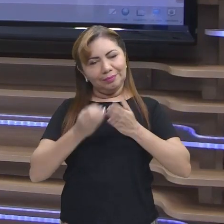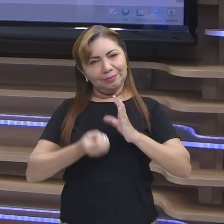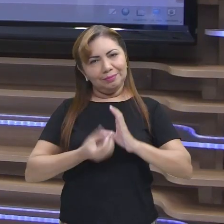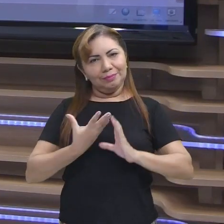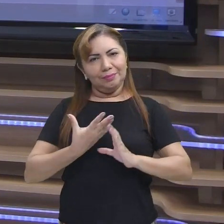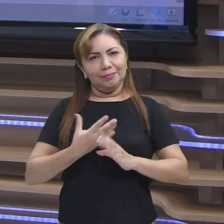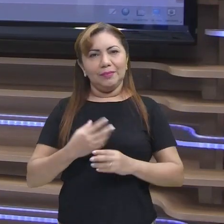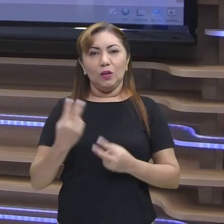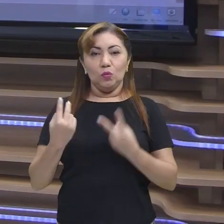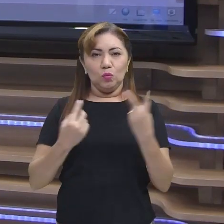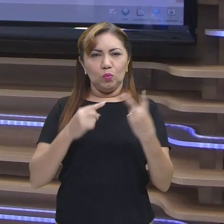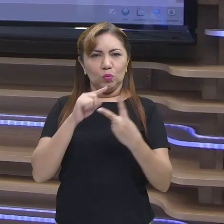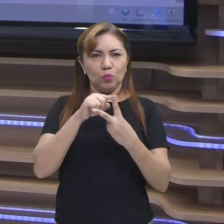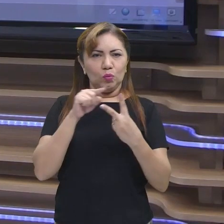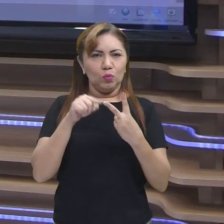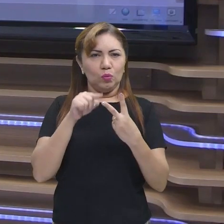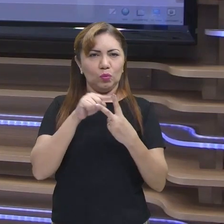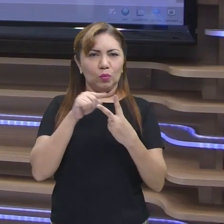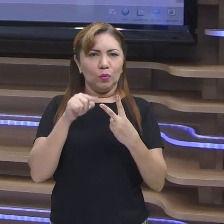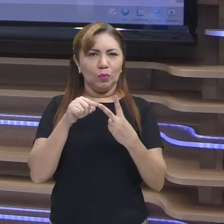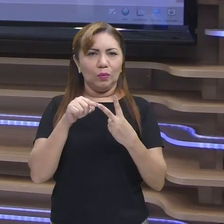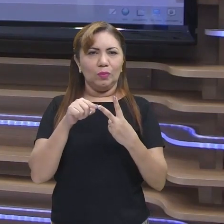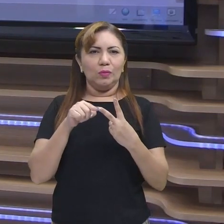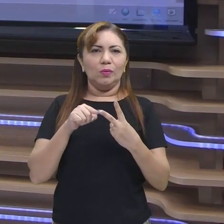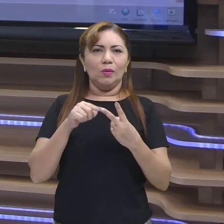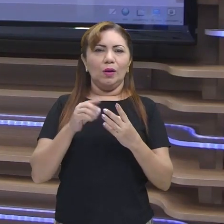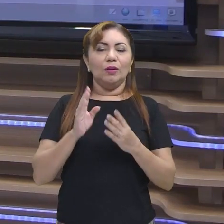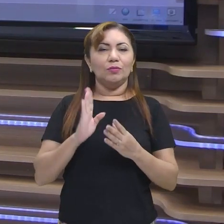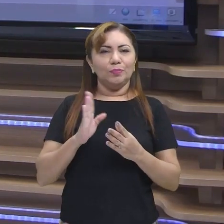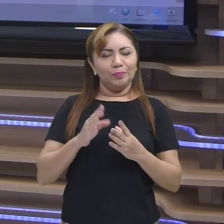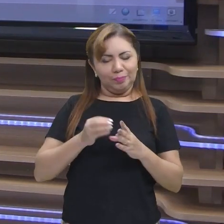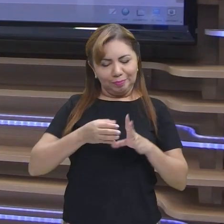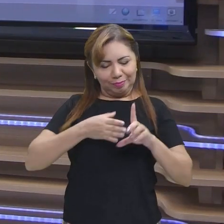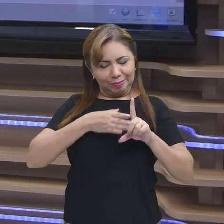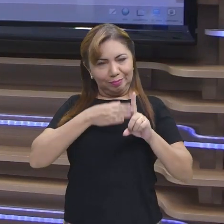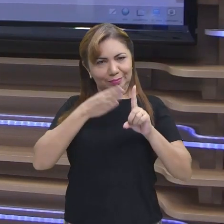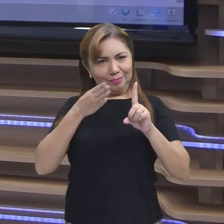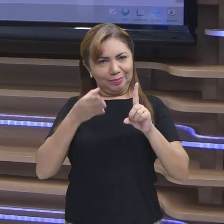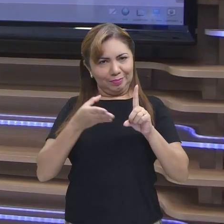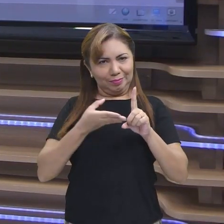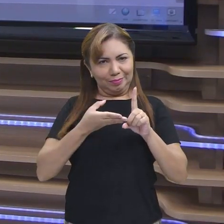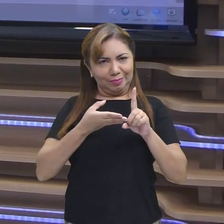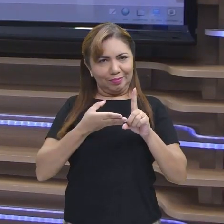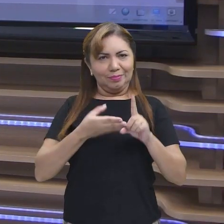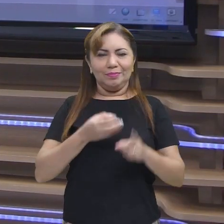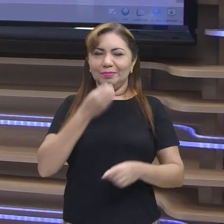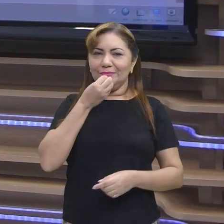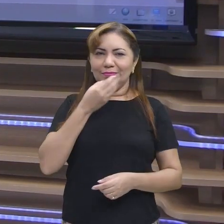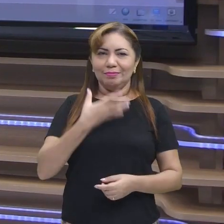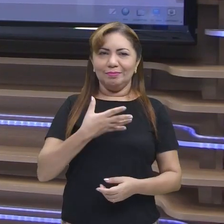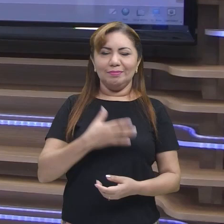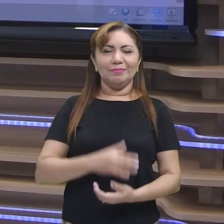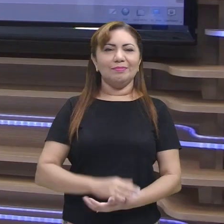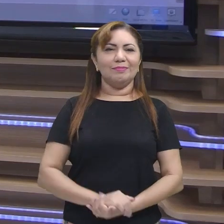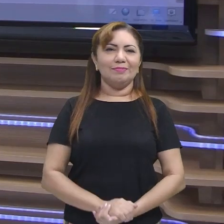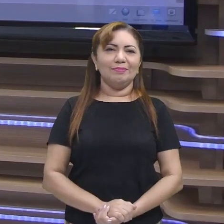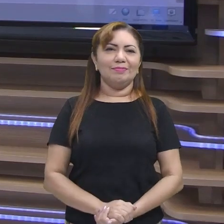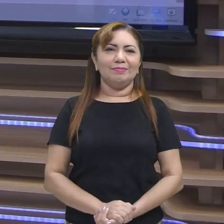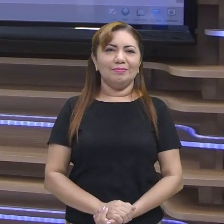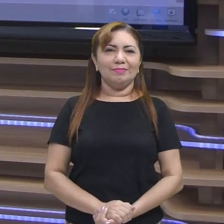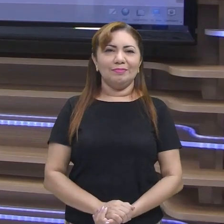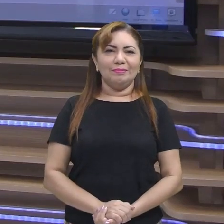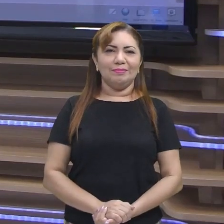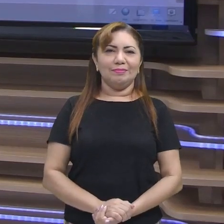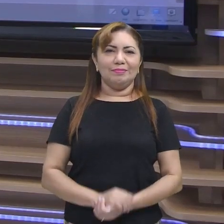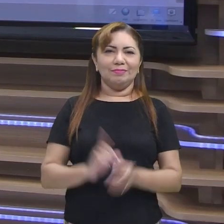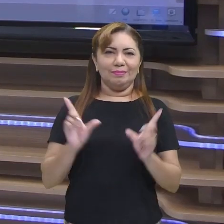e desse encontro entre o óvulo e os espermatozoides que gera esse bebê. Muito bem, agora nós vamos para o